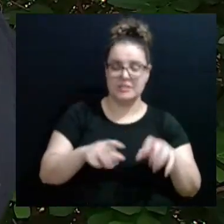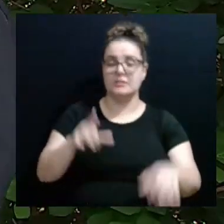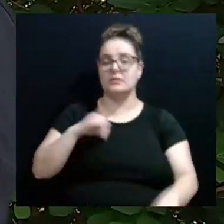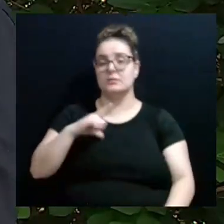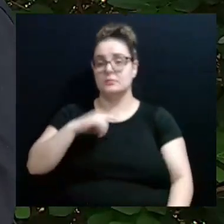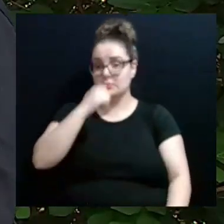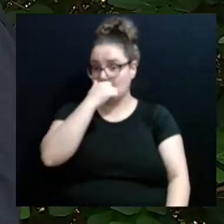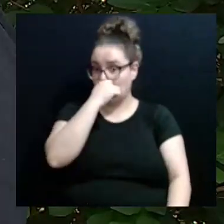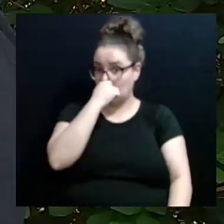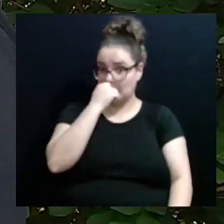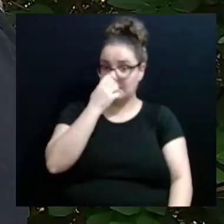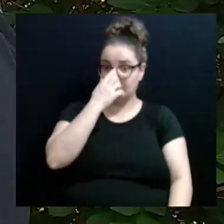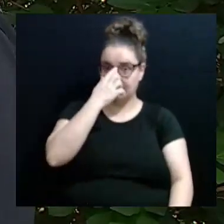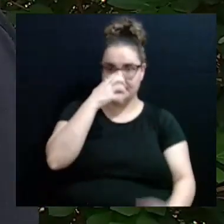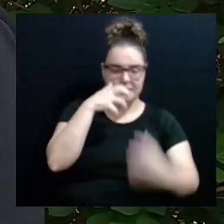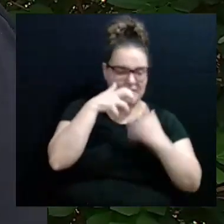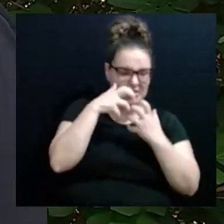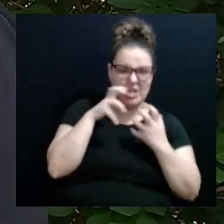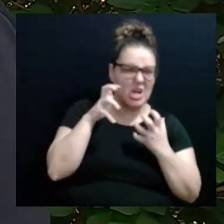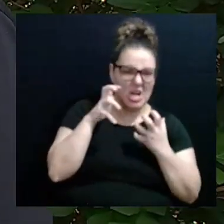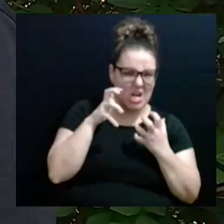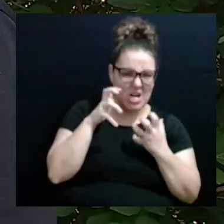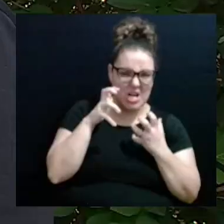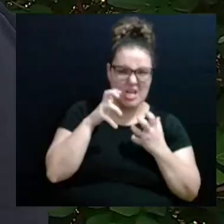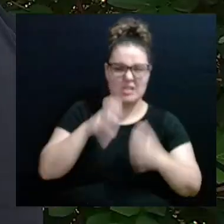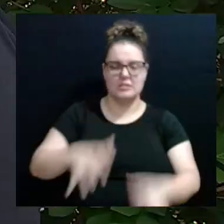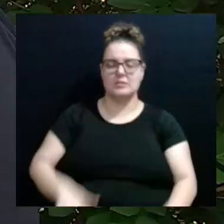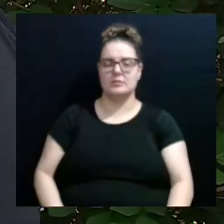os dentes, abrir bem a boca, assim, a arcada dentária